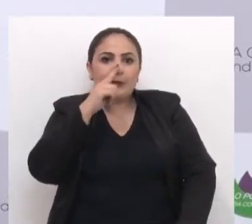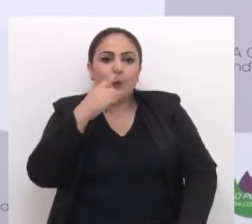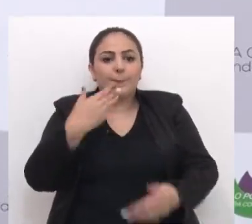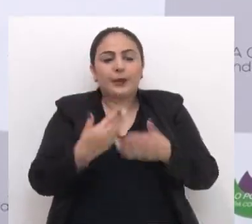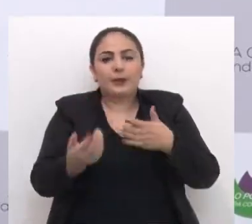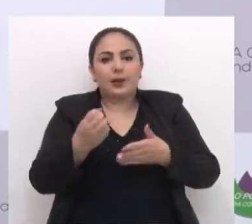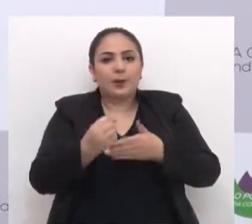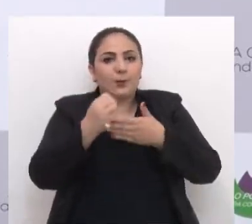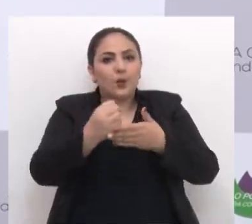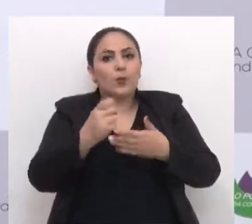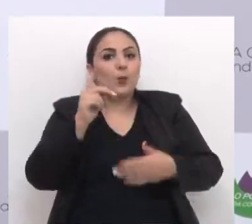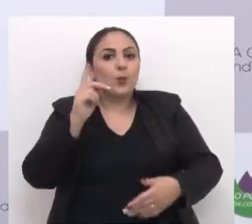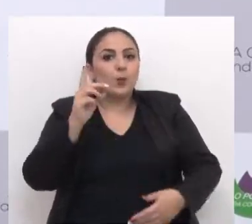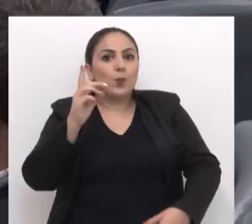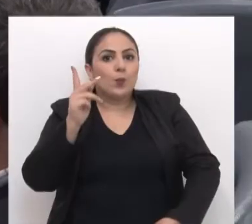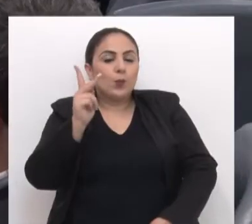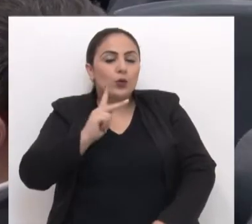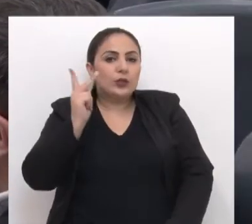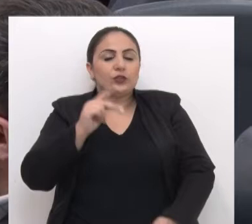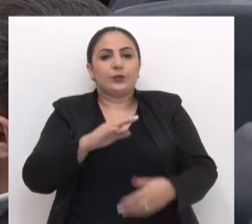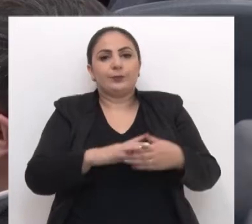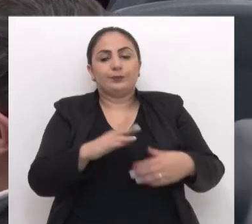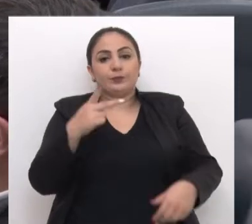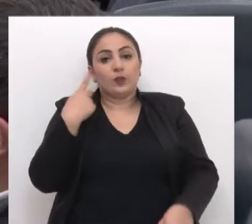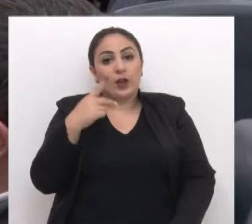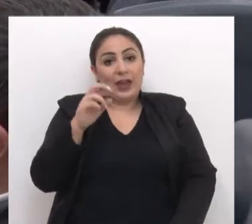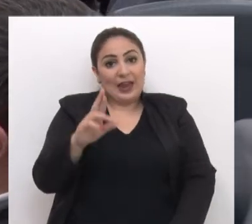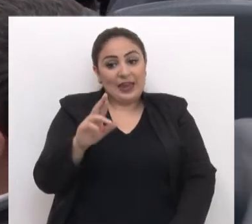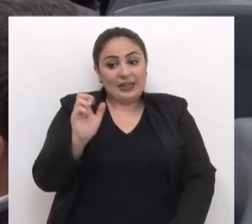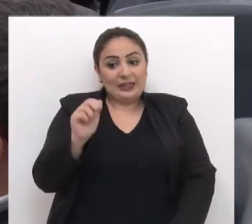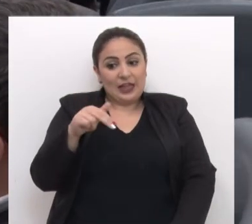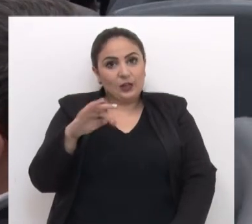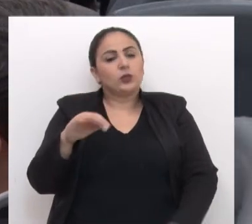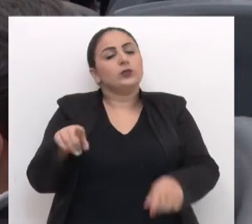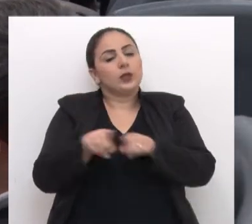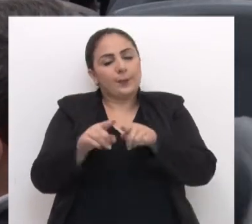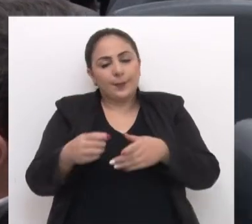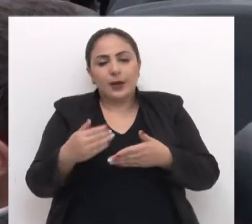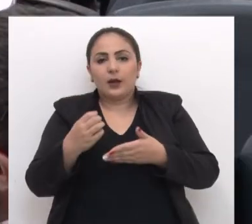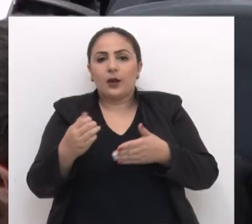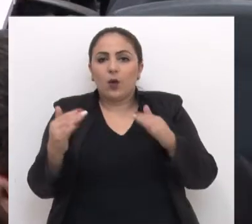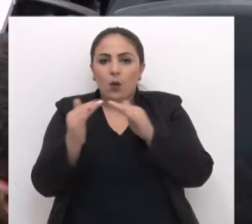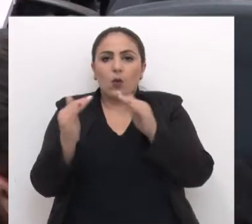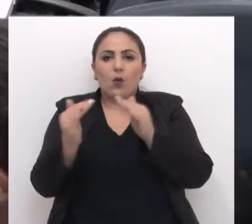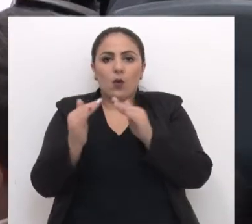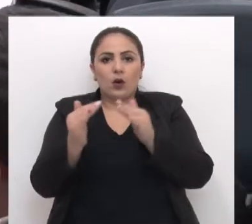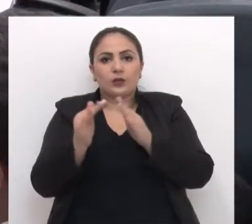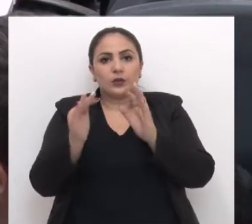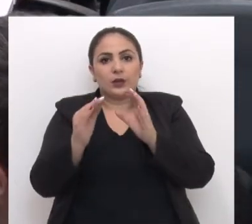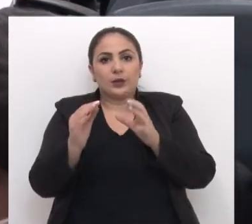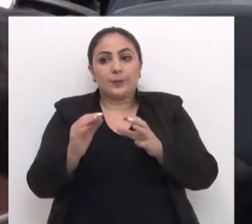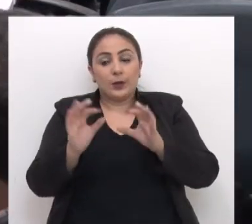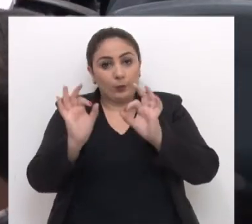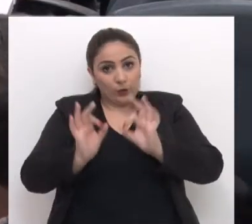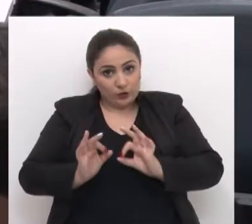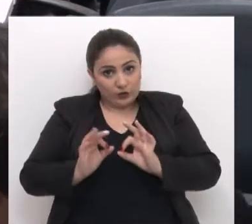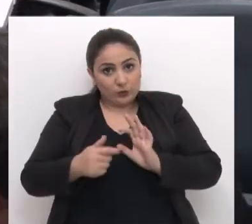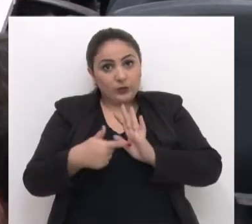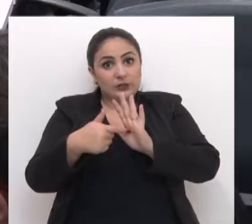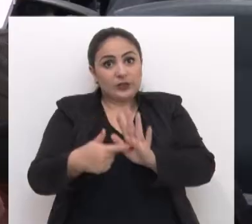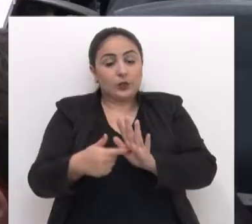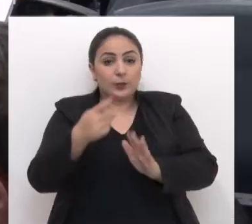perder apoiadores, né, apoio político. Renato Tiecker também concorda com o pacote apresentado pelo presidente